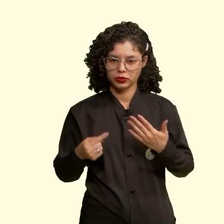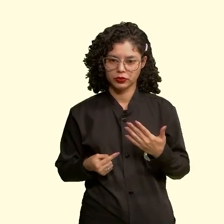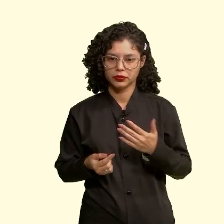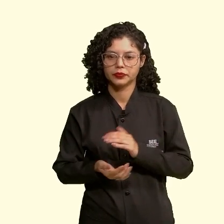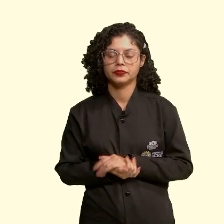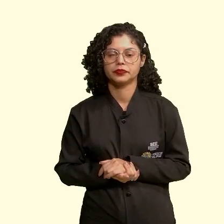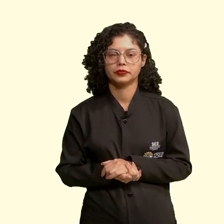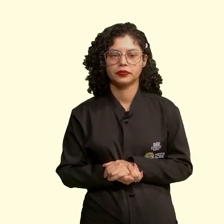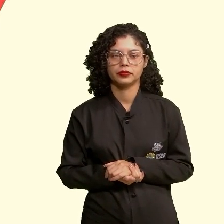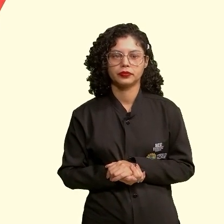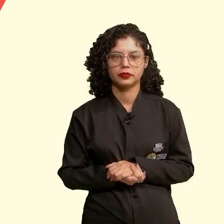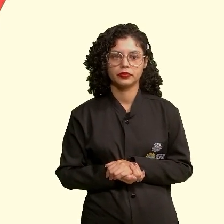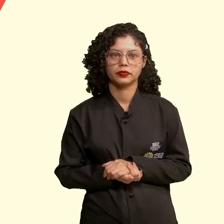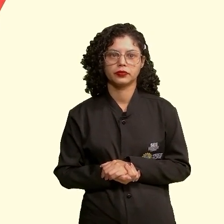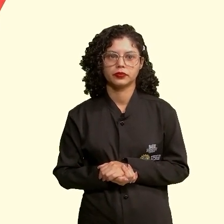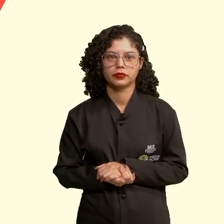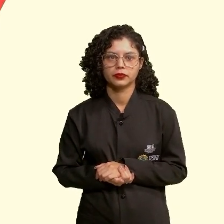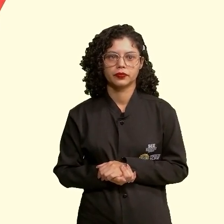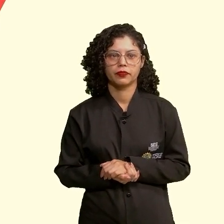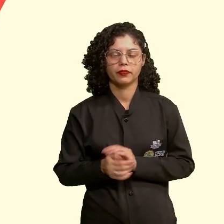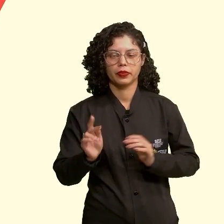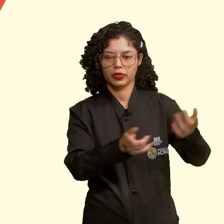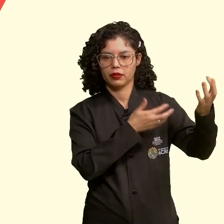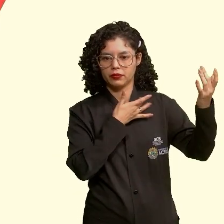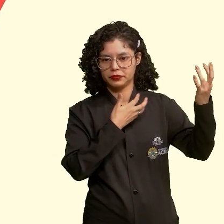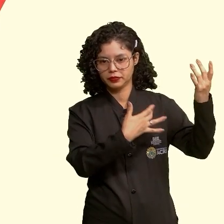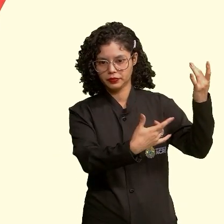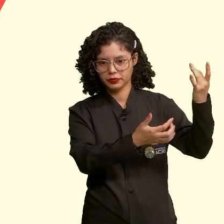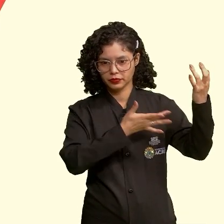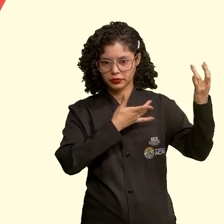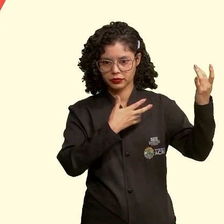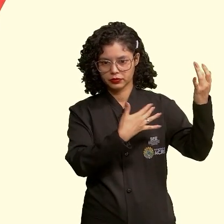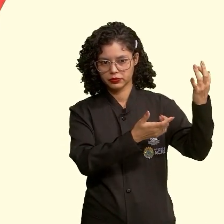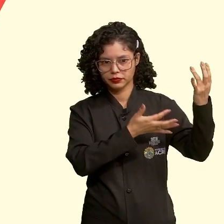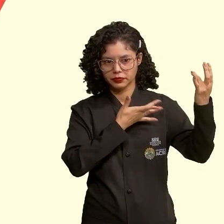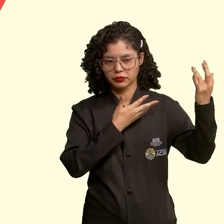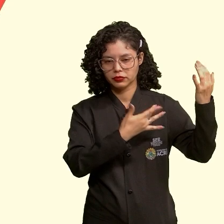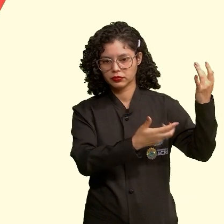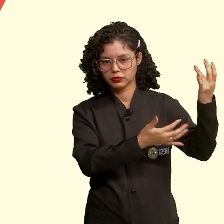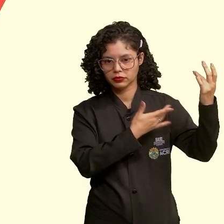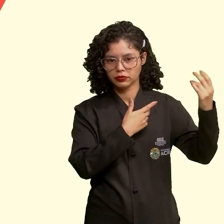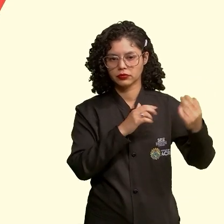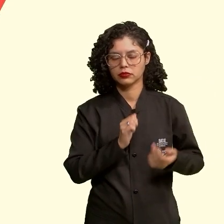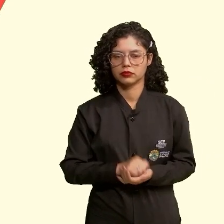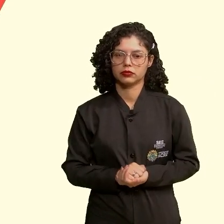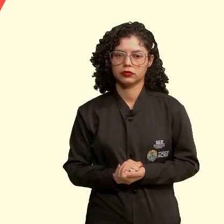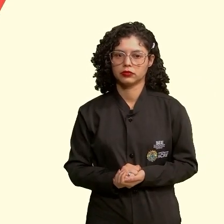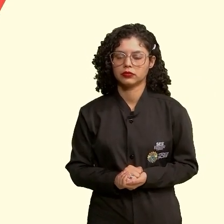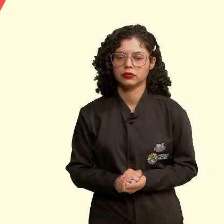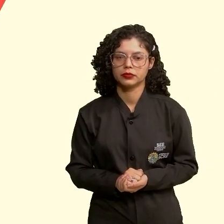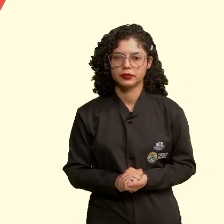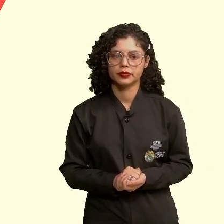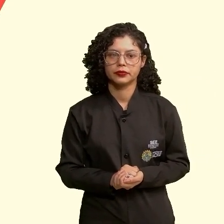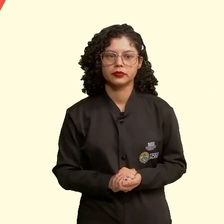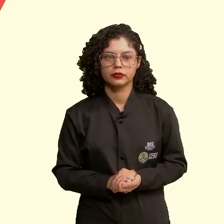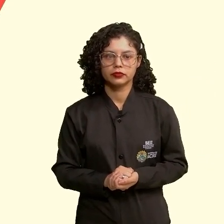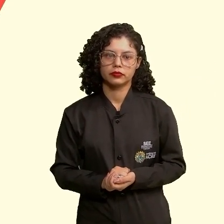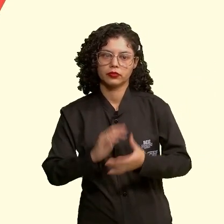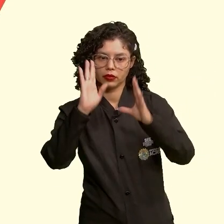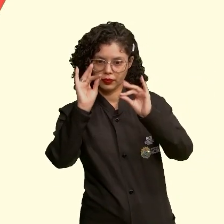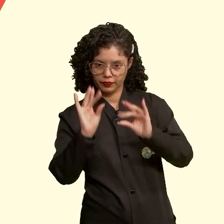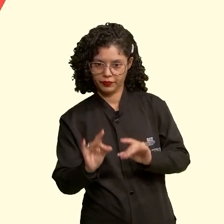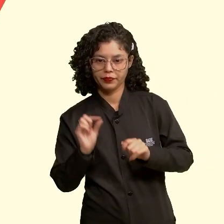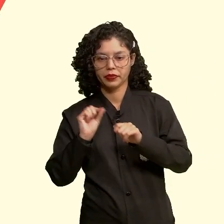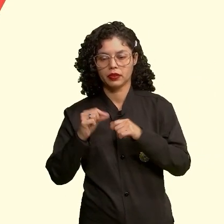Vamos aqui avançar para a gente ver a resposta correta. A harpa, ele é um instrumento de corda, e